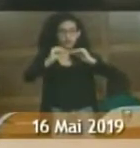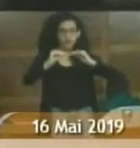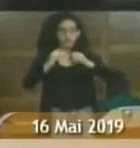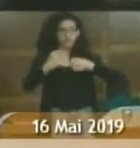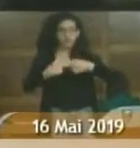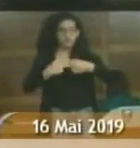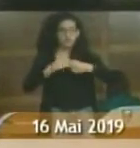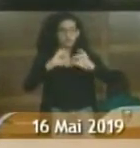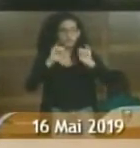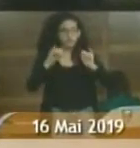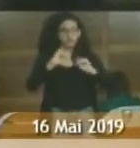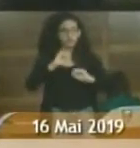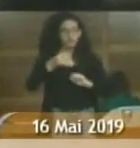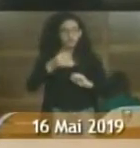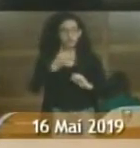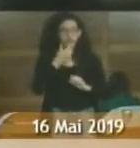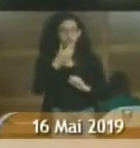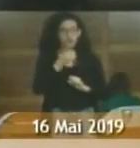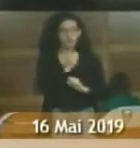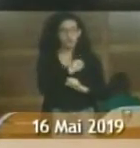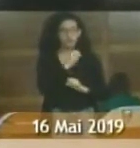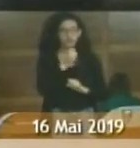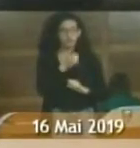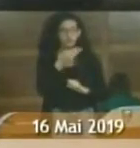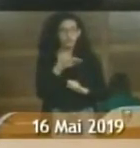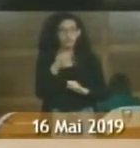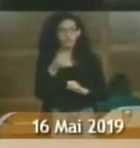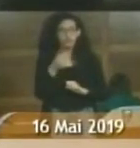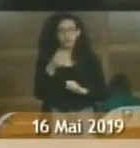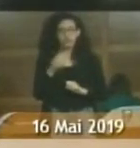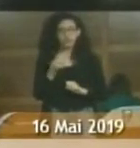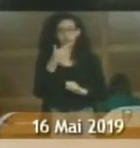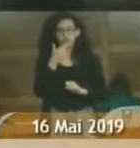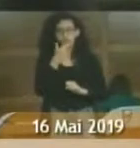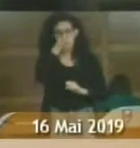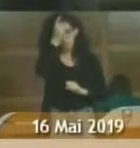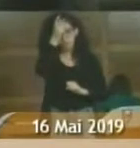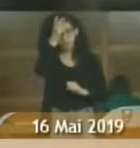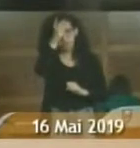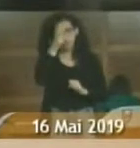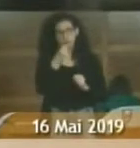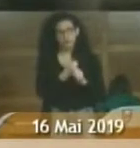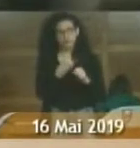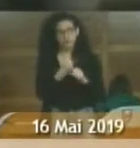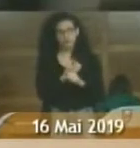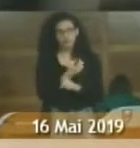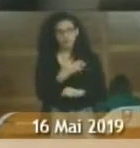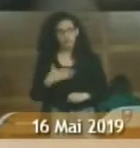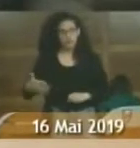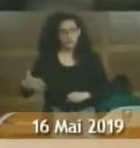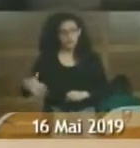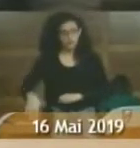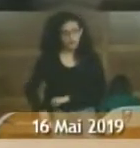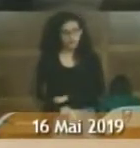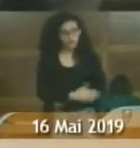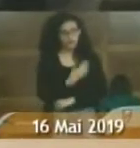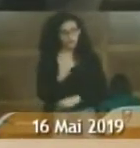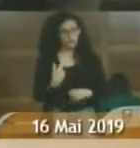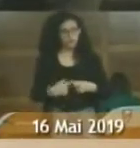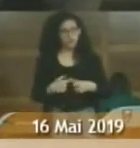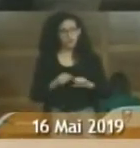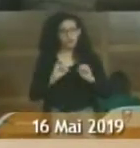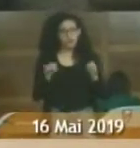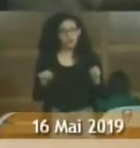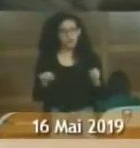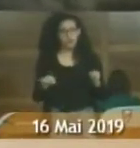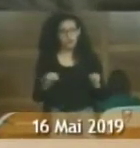no bairro Japuíba. Indicação número 1479, indicando ao prefeito municipal a reforma do calçamento da Travessa São Francisco, no bairro